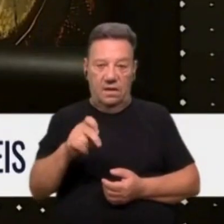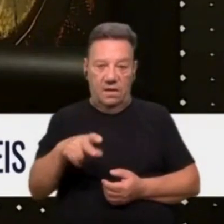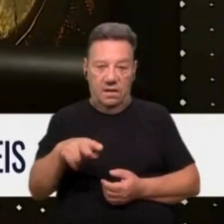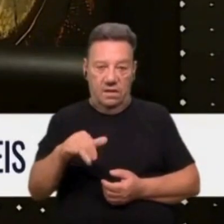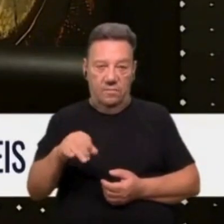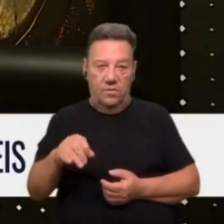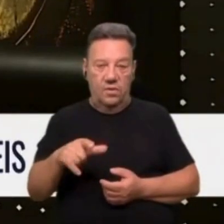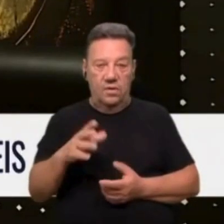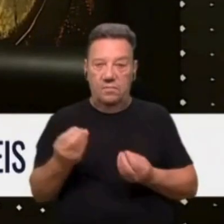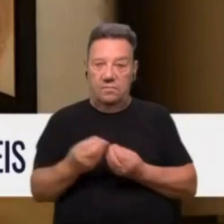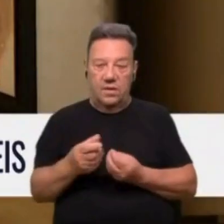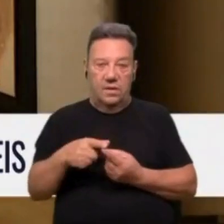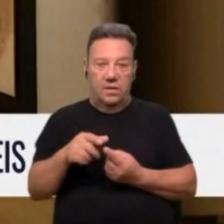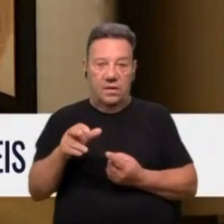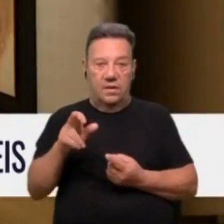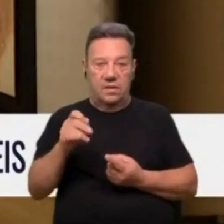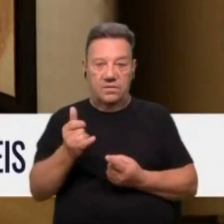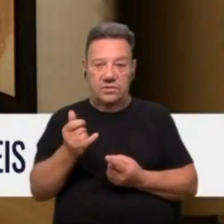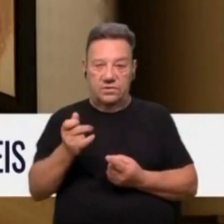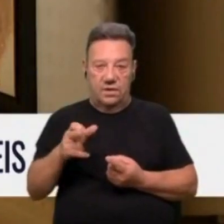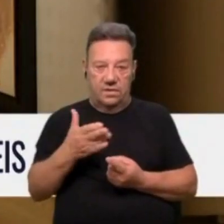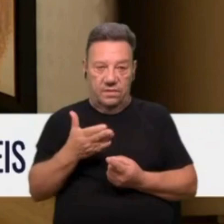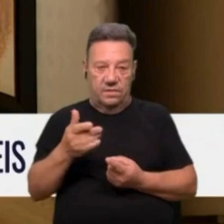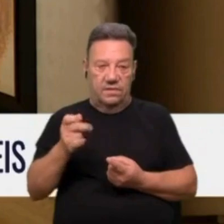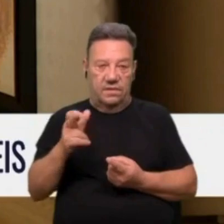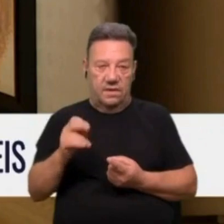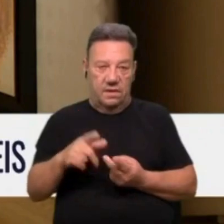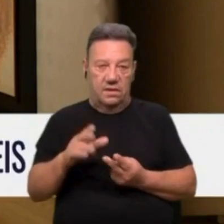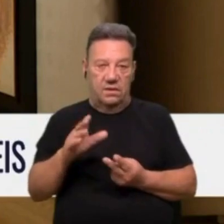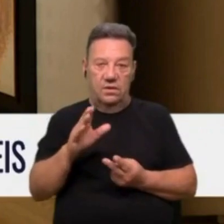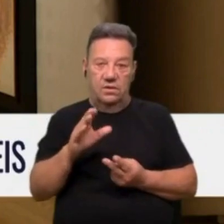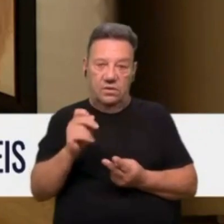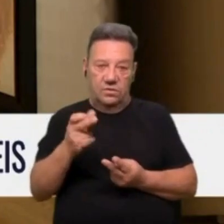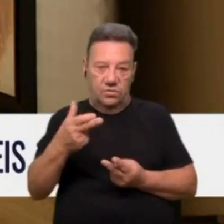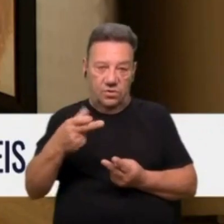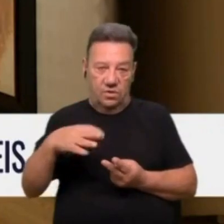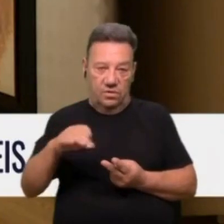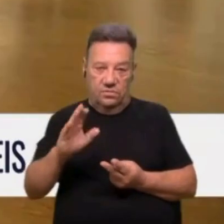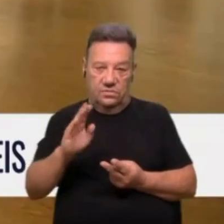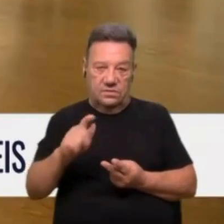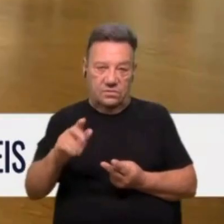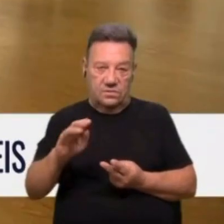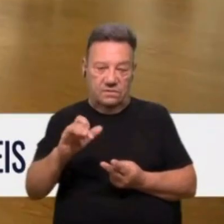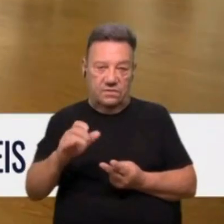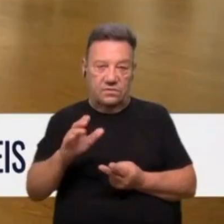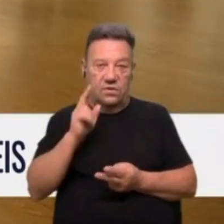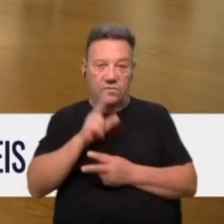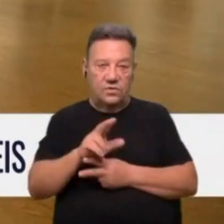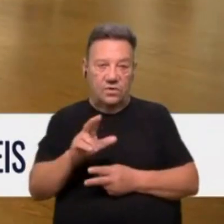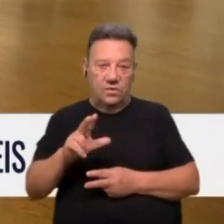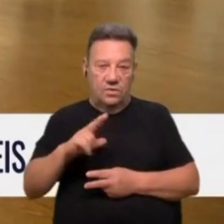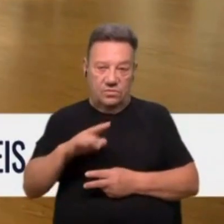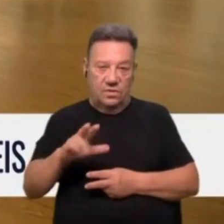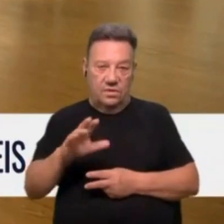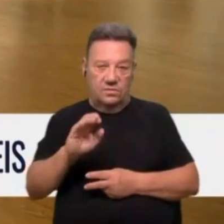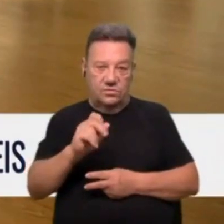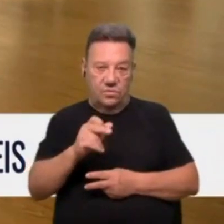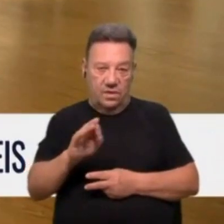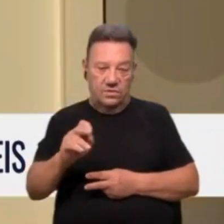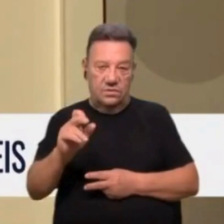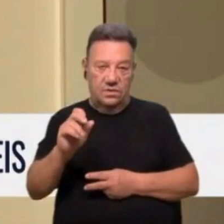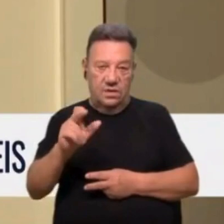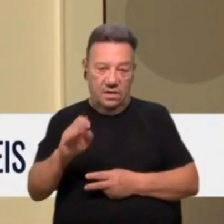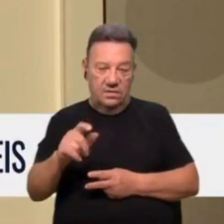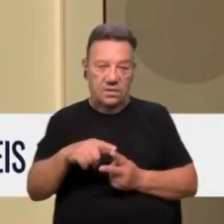dos colecionadores Richard Terreguet e António Son Silvestre do Museu Nacional Soares dos Reis e do Centro de Arte